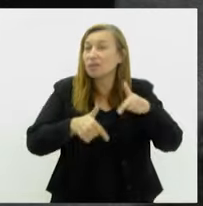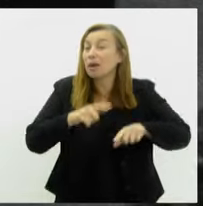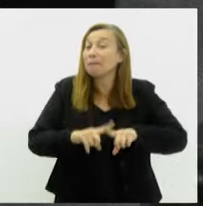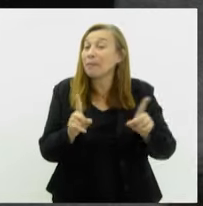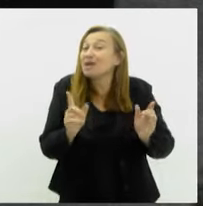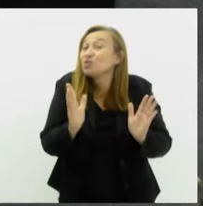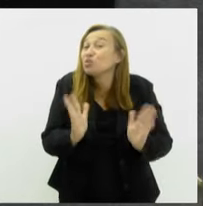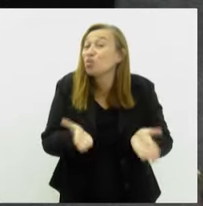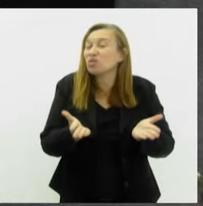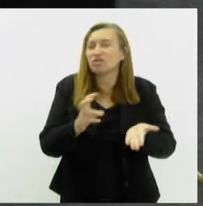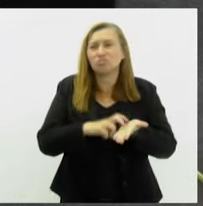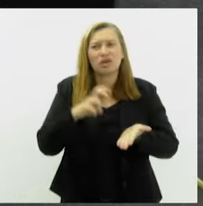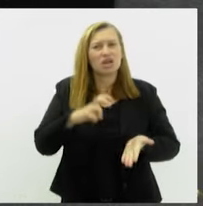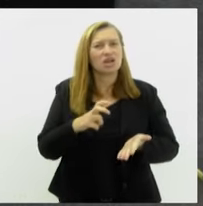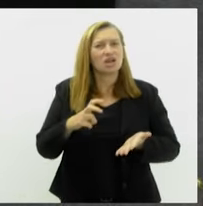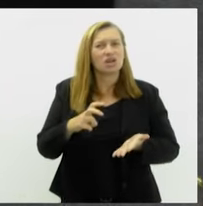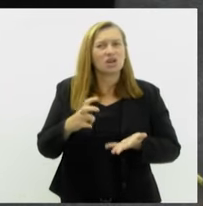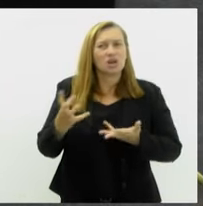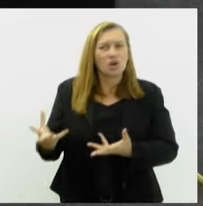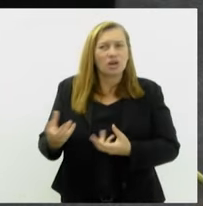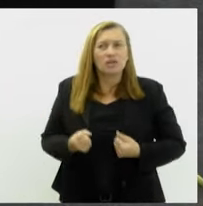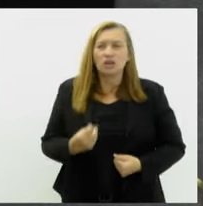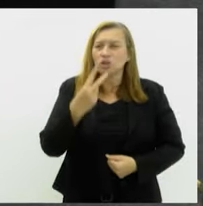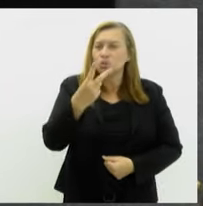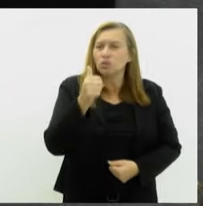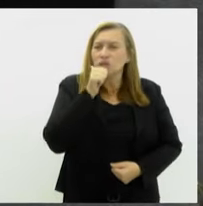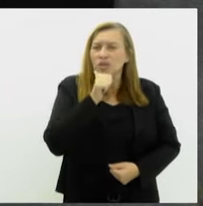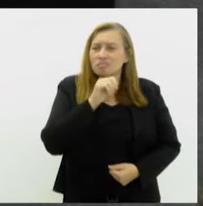pela parte da manhã, eu recebi duas mães